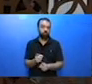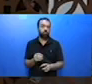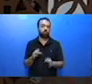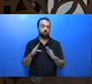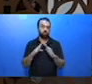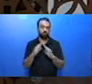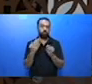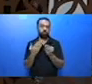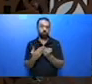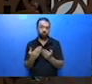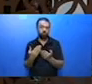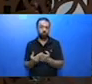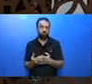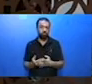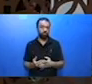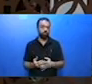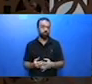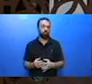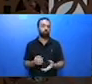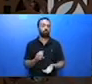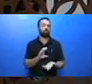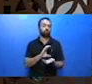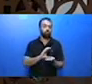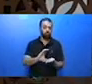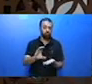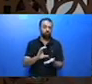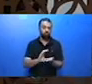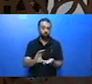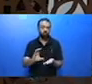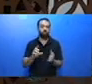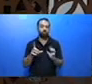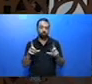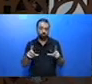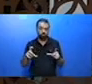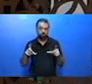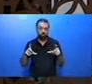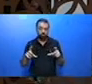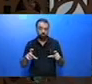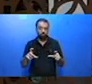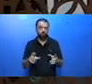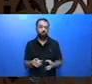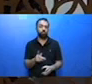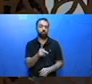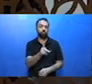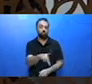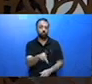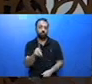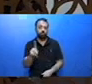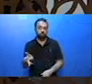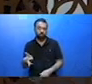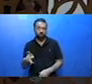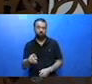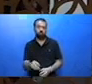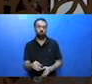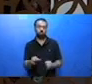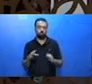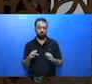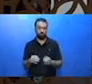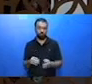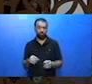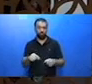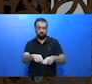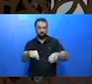de vocês. Mandem as fotos para o professor da sala de recurso, para o professor da sala